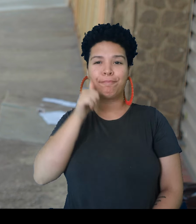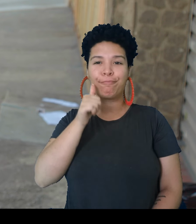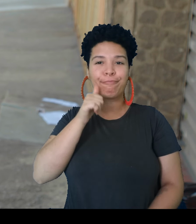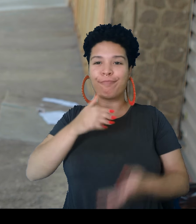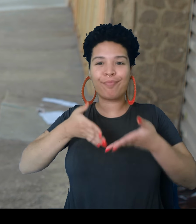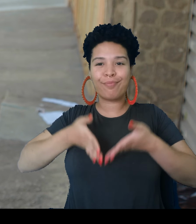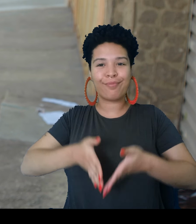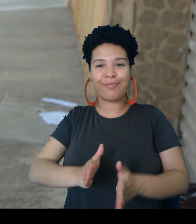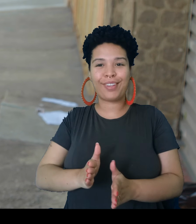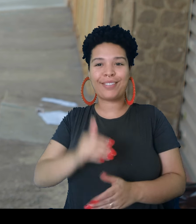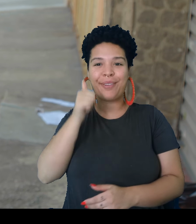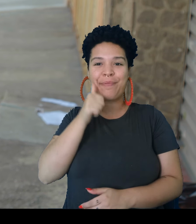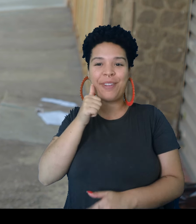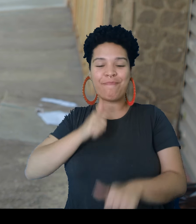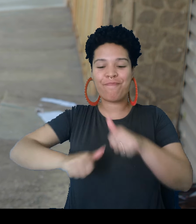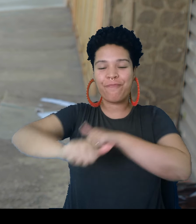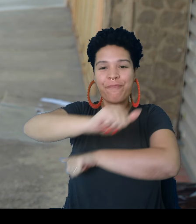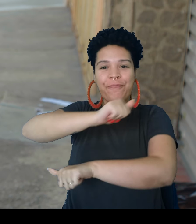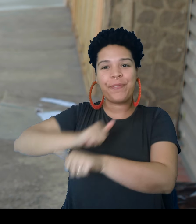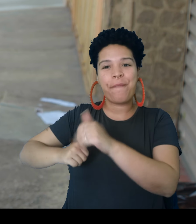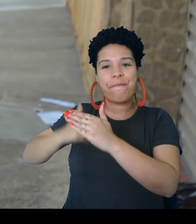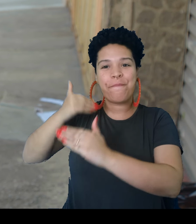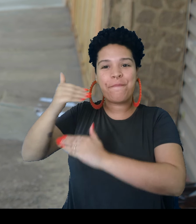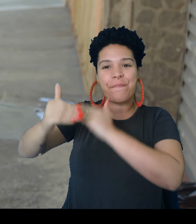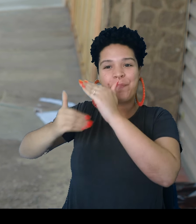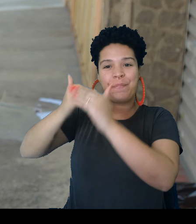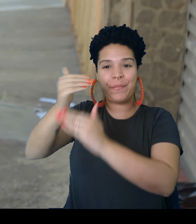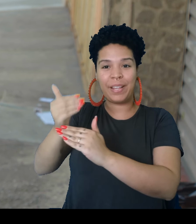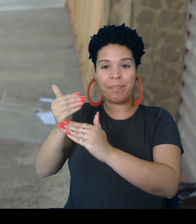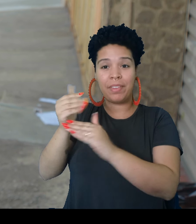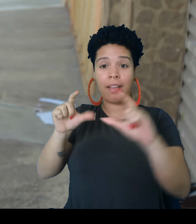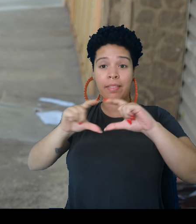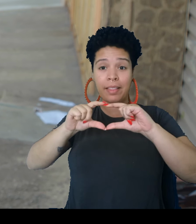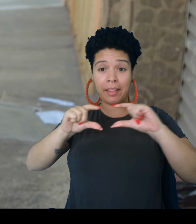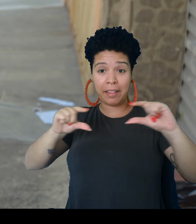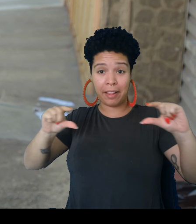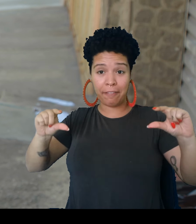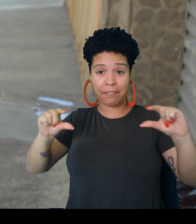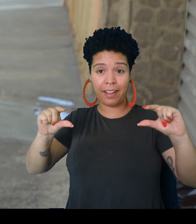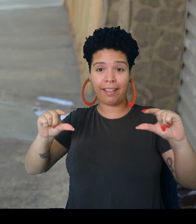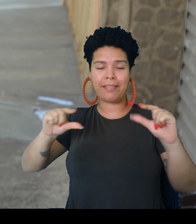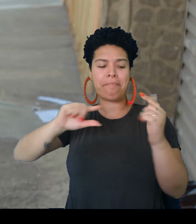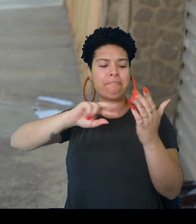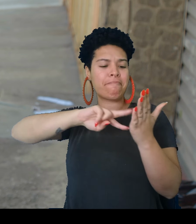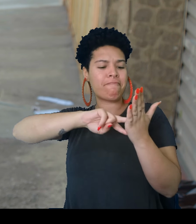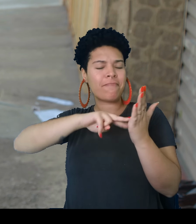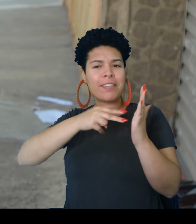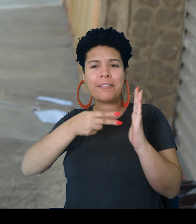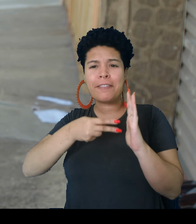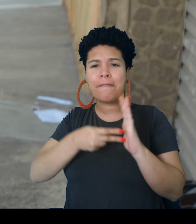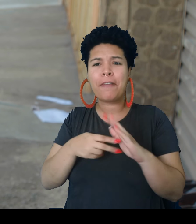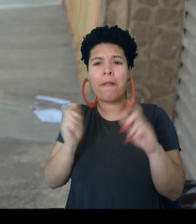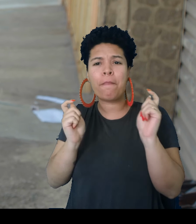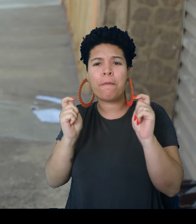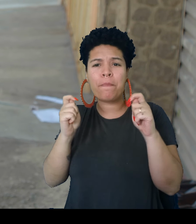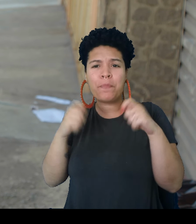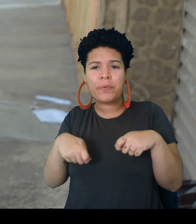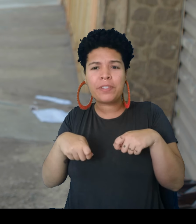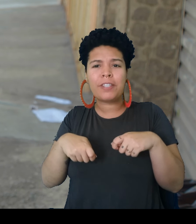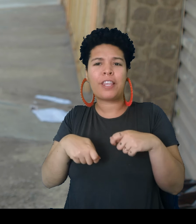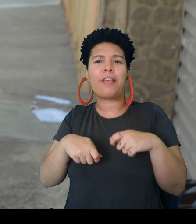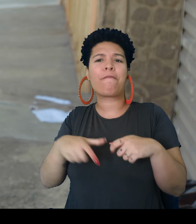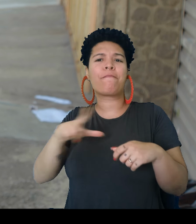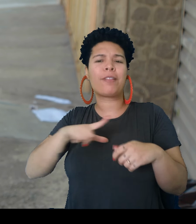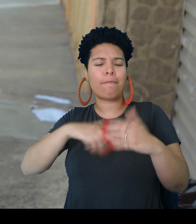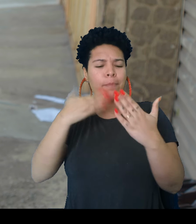Não se nasce mulher, torna-se mulher. Essa frase, cheia de interpretações possíveis, alvo de tantos estudos, mas